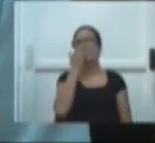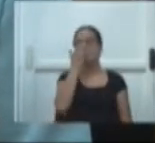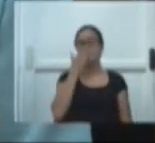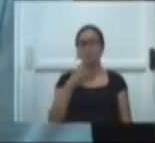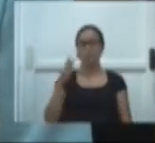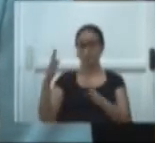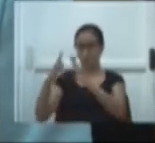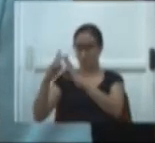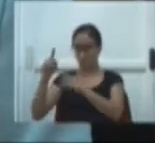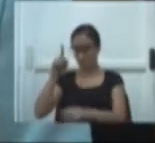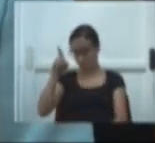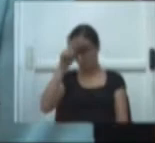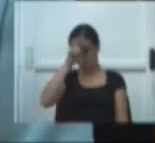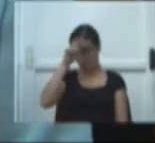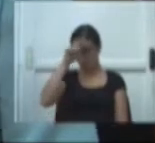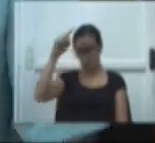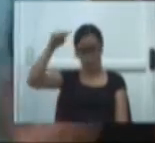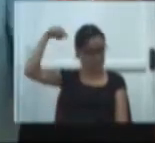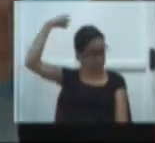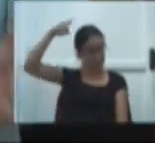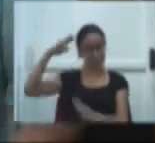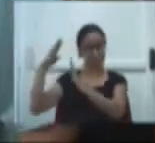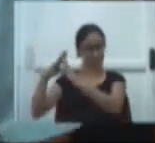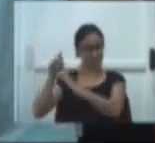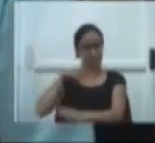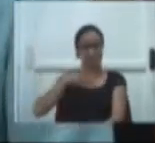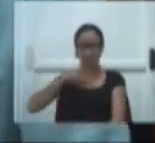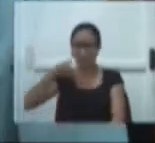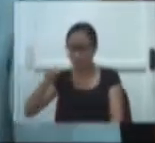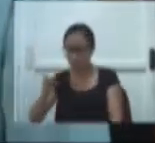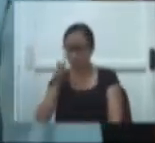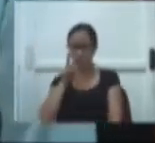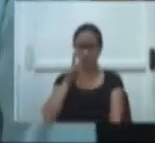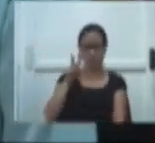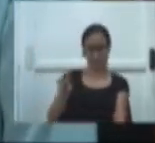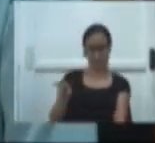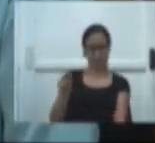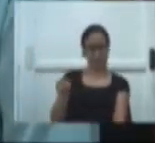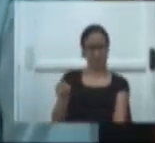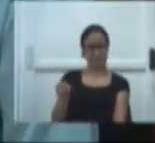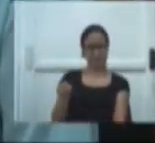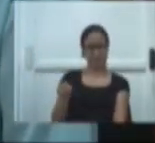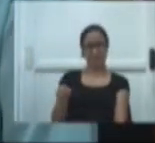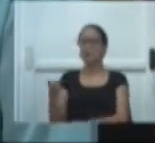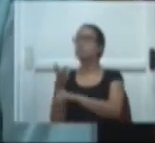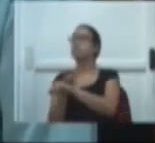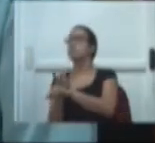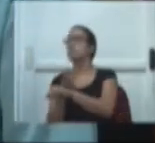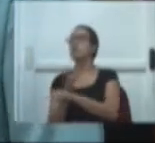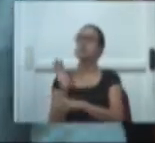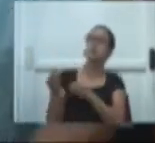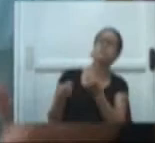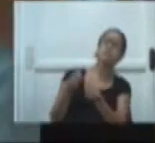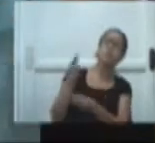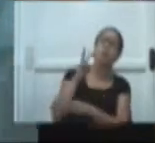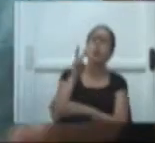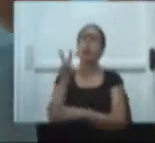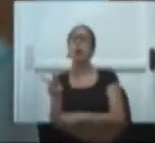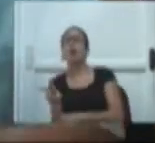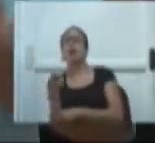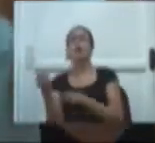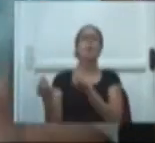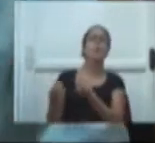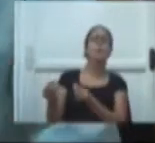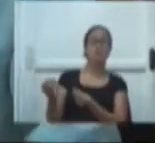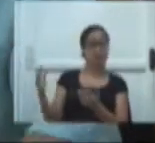nós fomos na Santa Casa e fomos na Medical, buscar ver a situação que está. Não estão procurando culpados. Estão procurando o